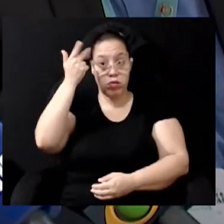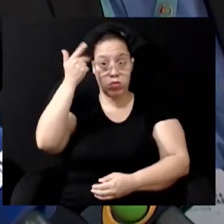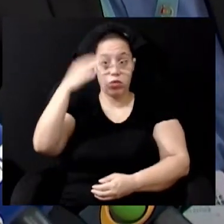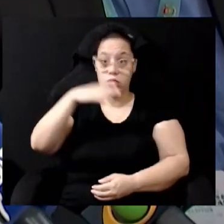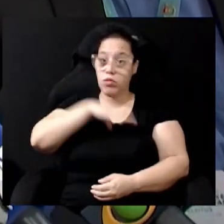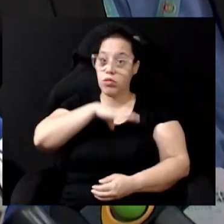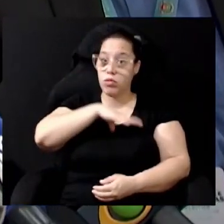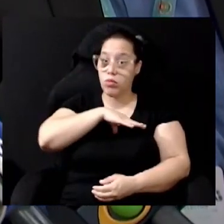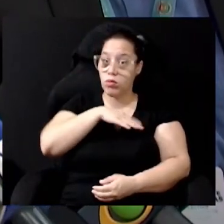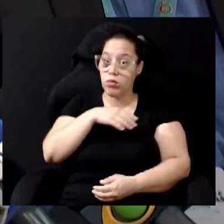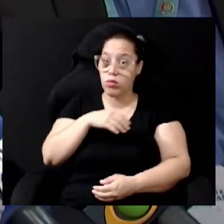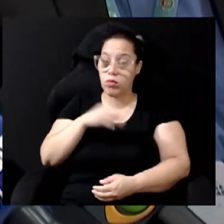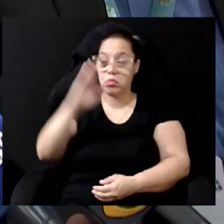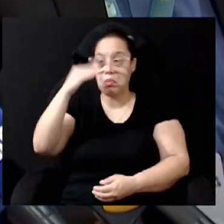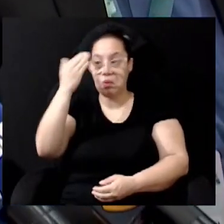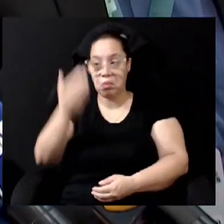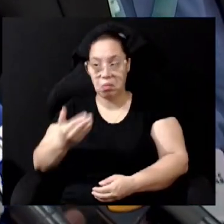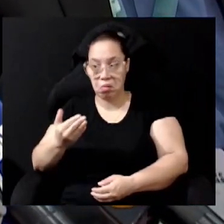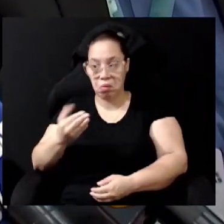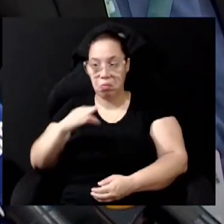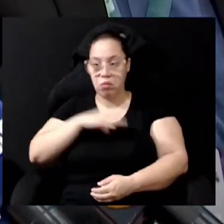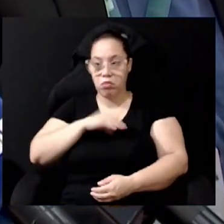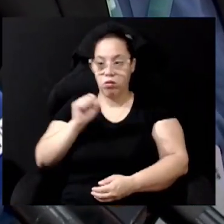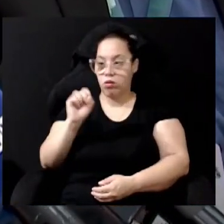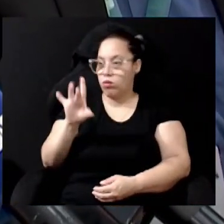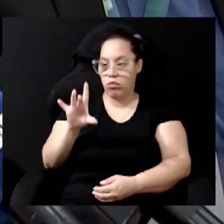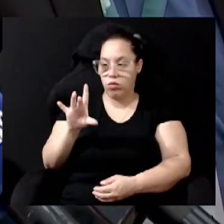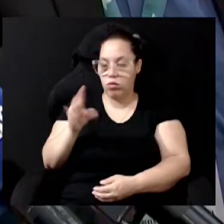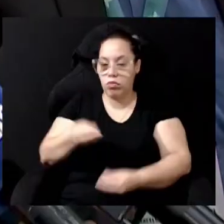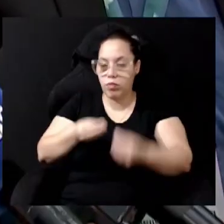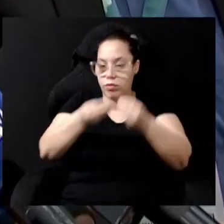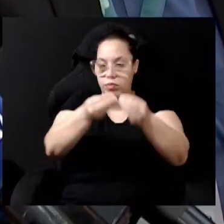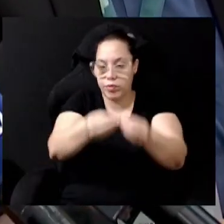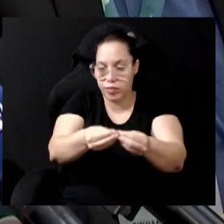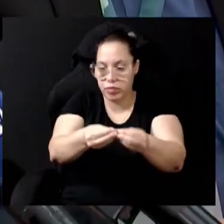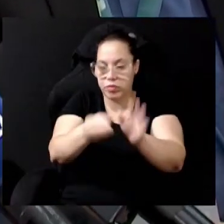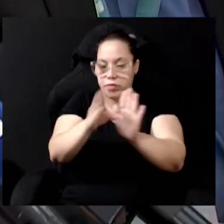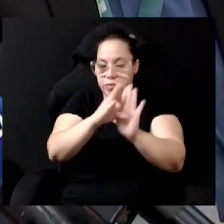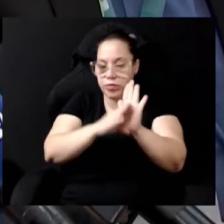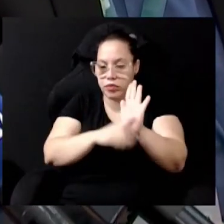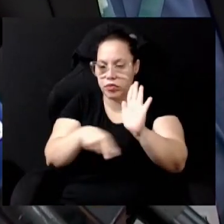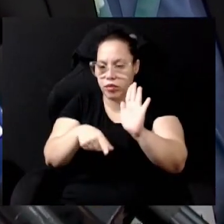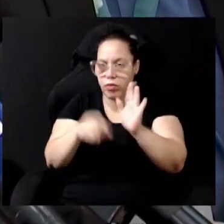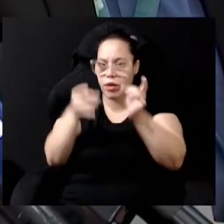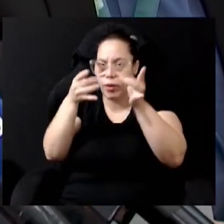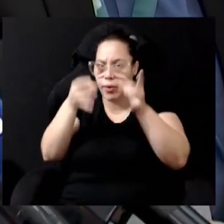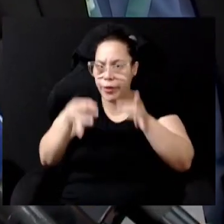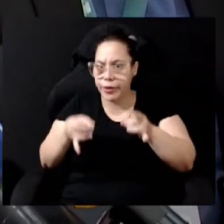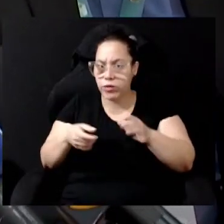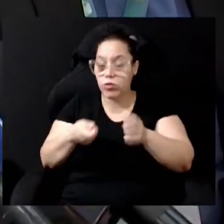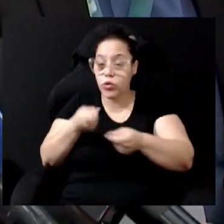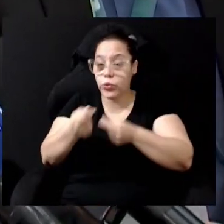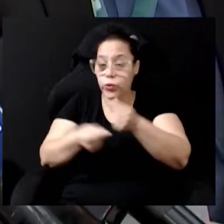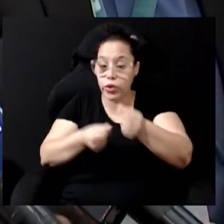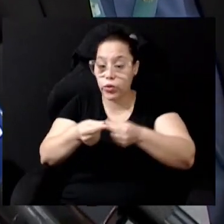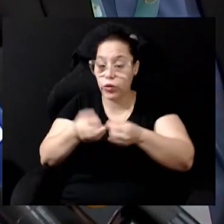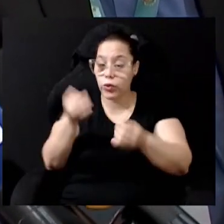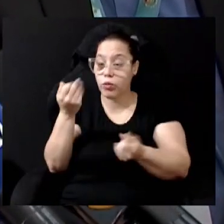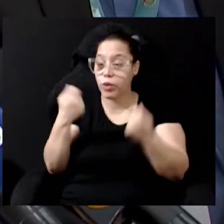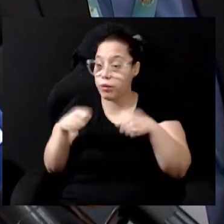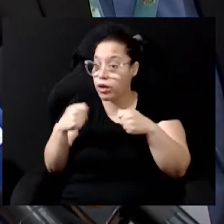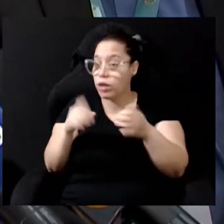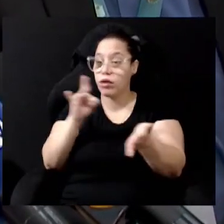privilegiar municípios significa não apenas entregar-lhes competências, mas especialmente entregar-lhes recursos. Então, por isso que o